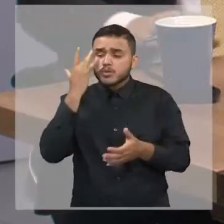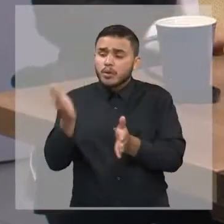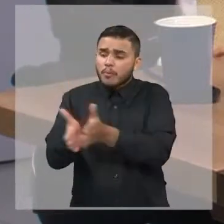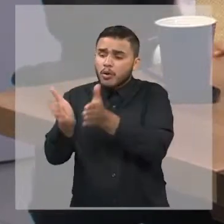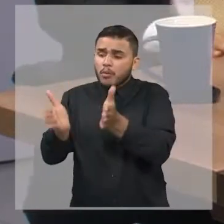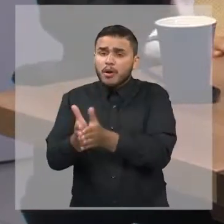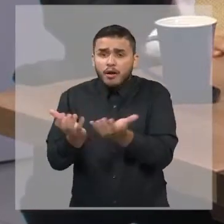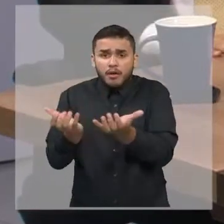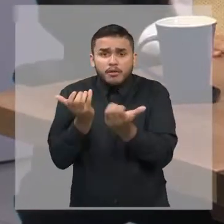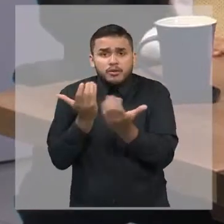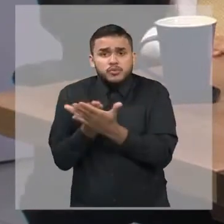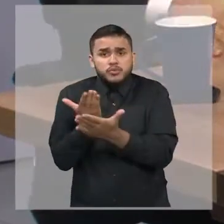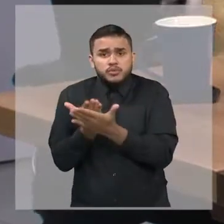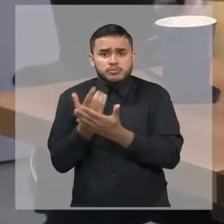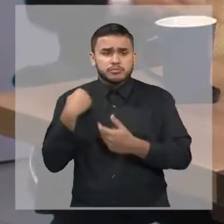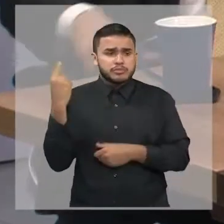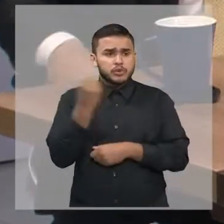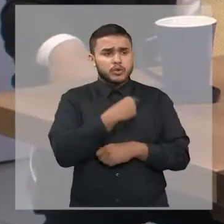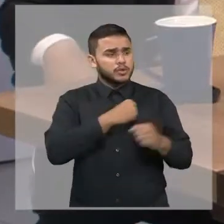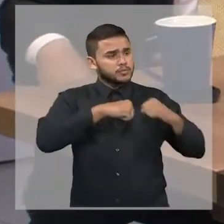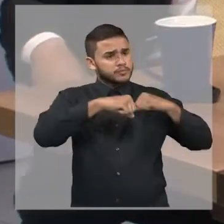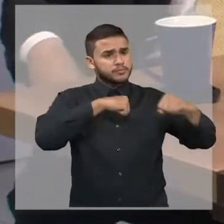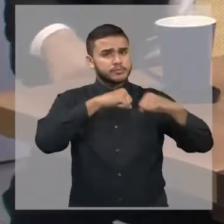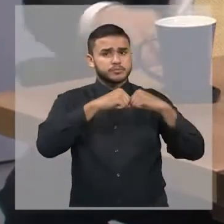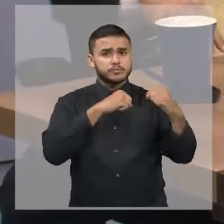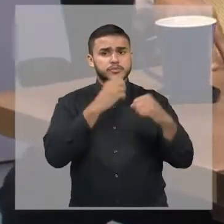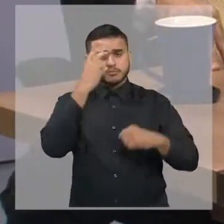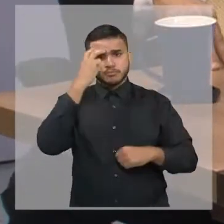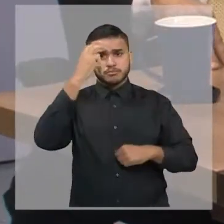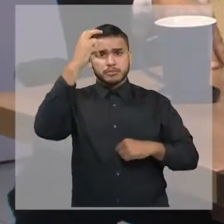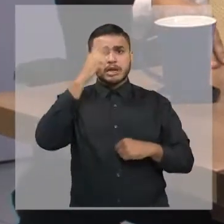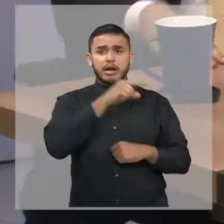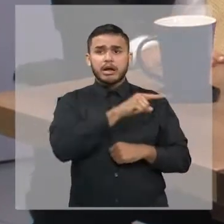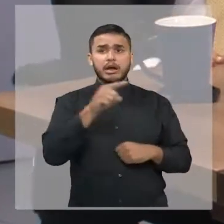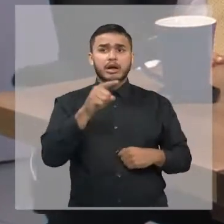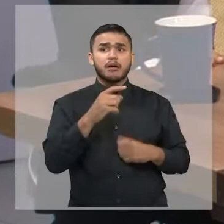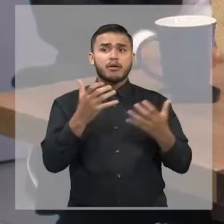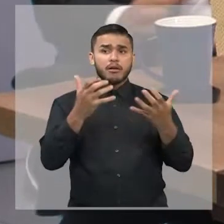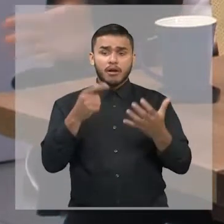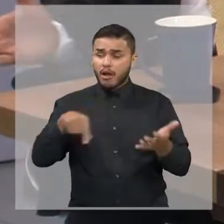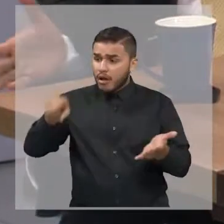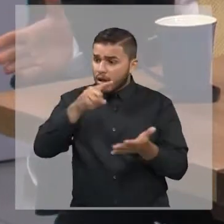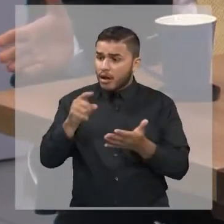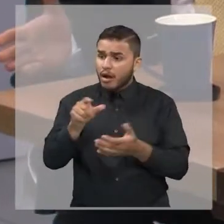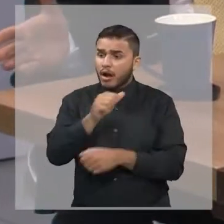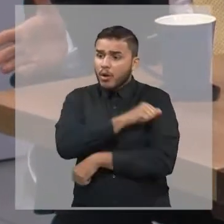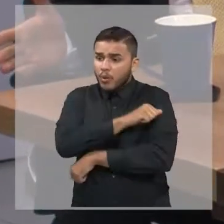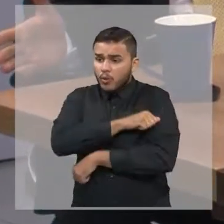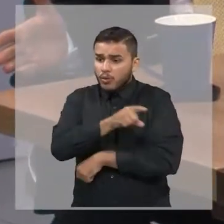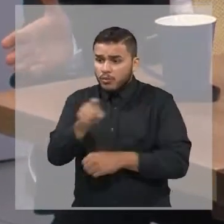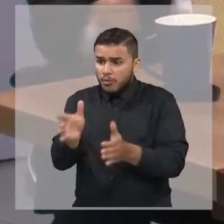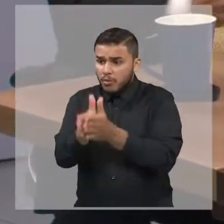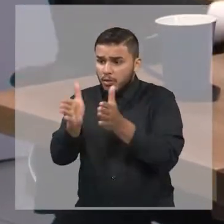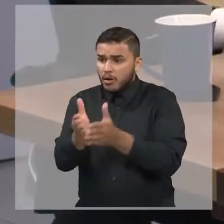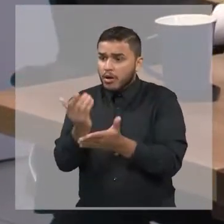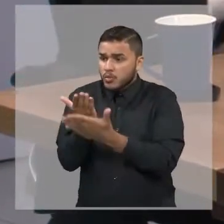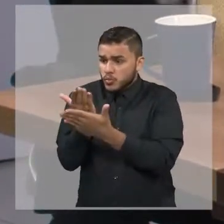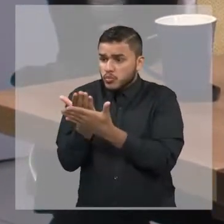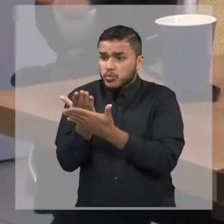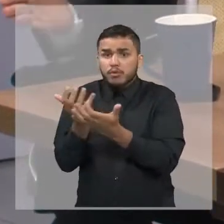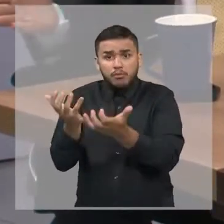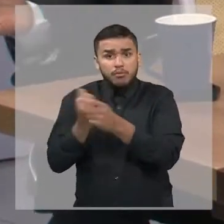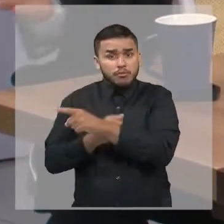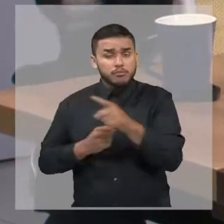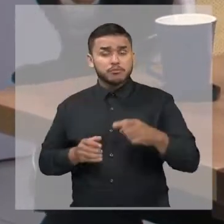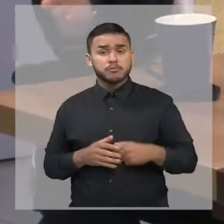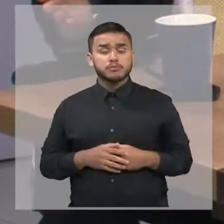não está preocupado com esse debate da gente aqui. Isso é assunto intelectual. O aluno quer estudar. E ele não tem dinheiro para pagar a faculdade. Para ele é